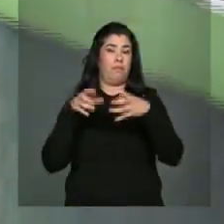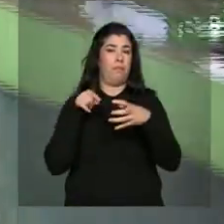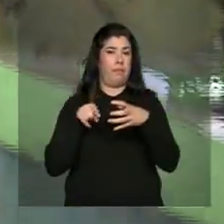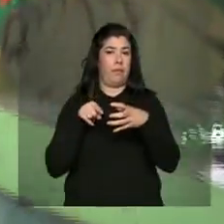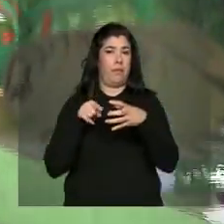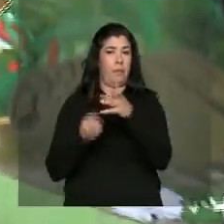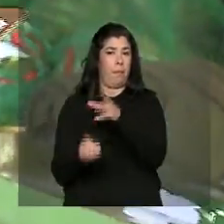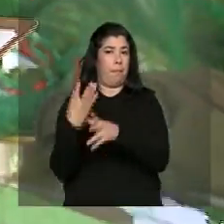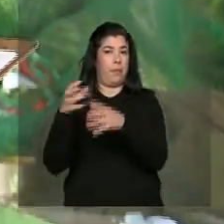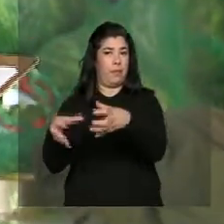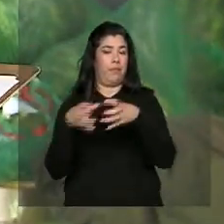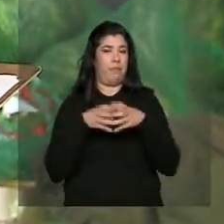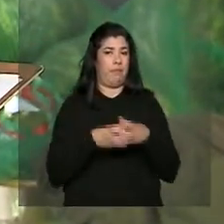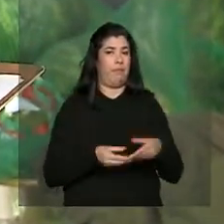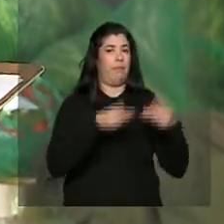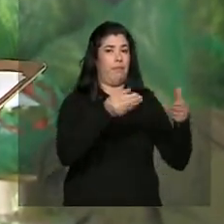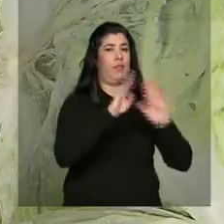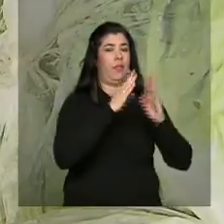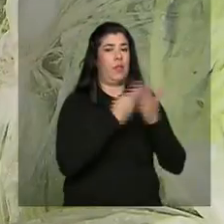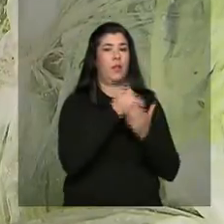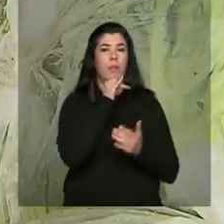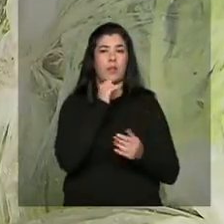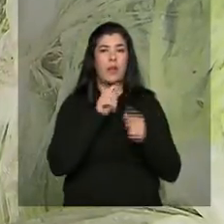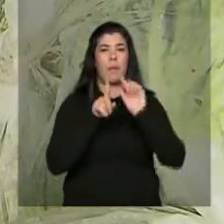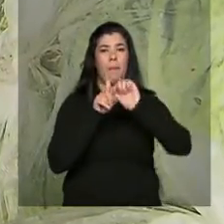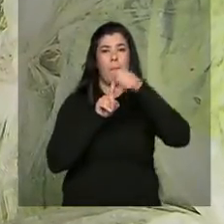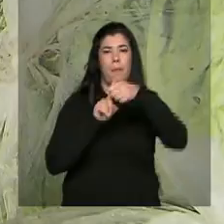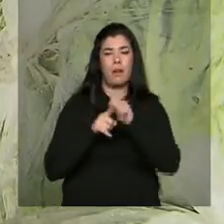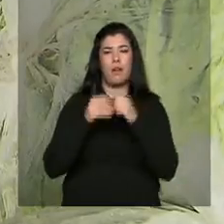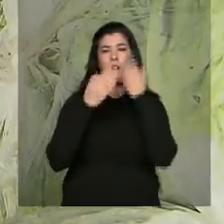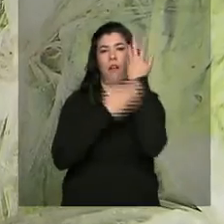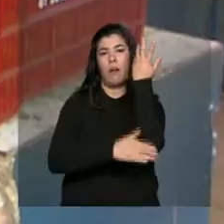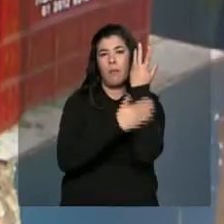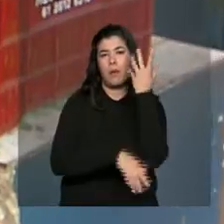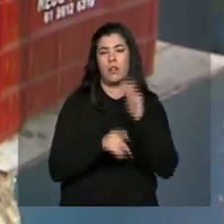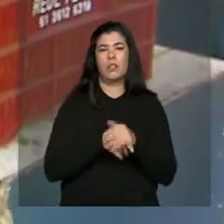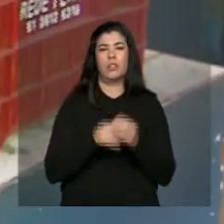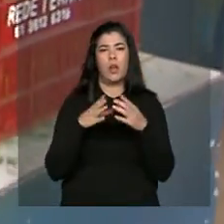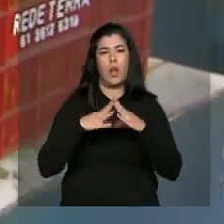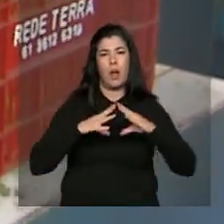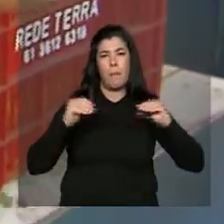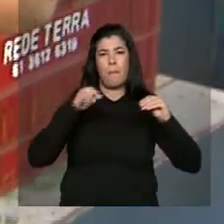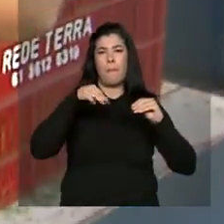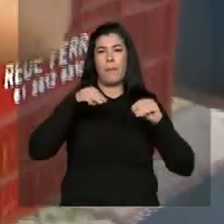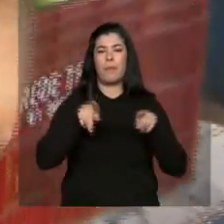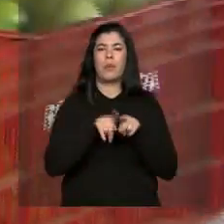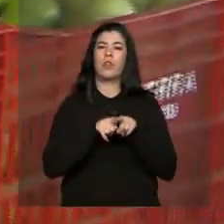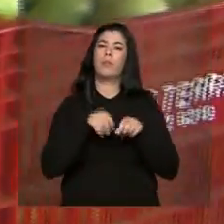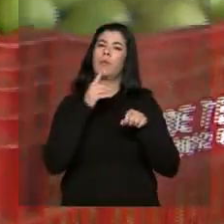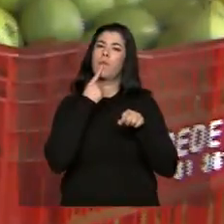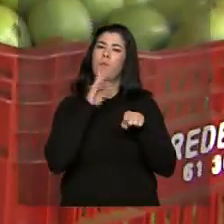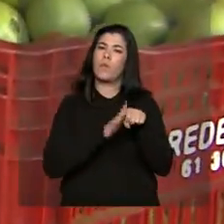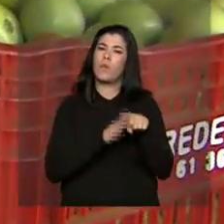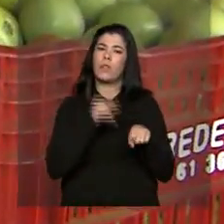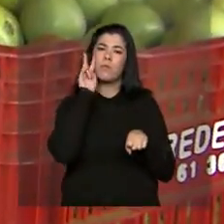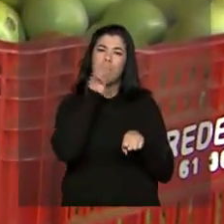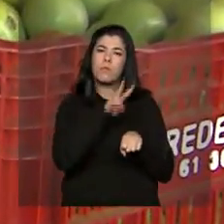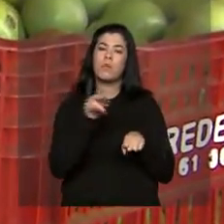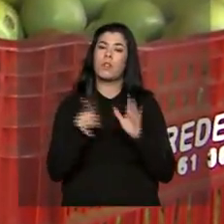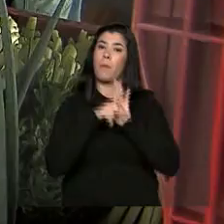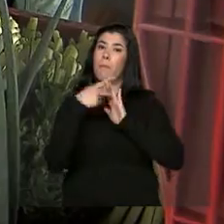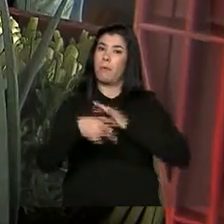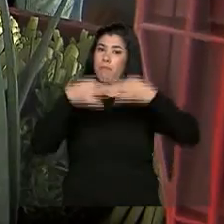está na lista de compras. Então, banana, abacaxi, mamão, tomate, serão verificados se esses produtos são os que estão